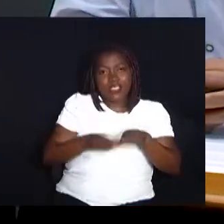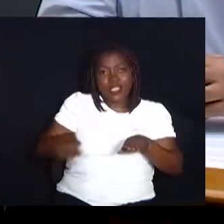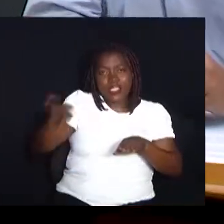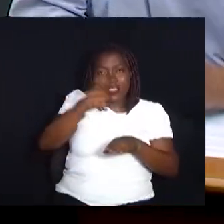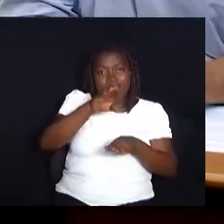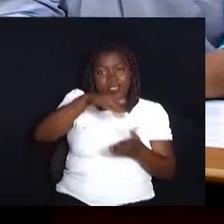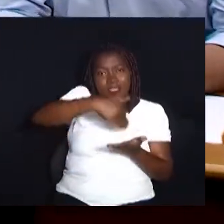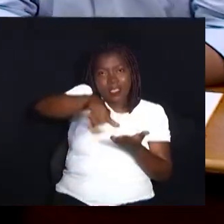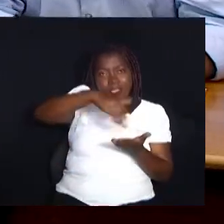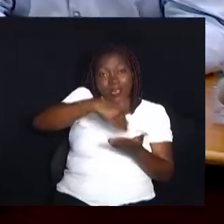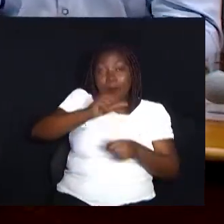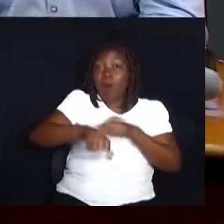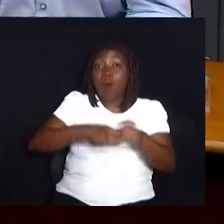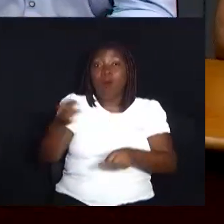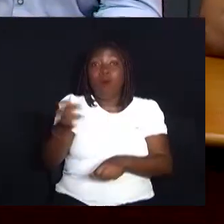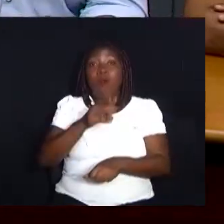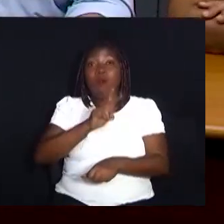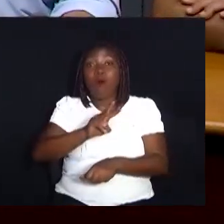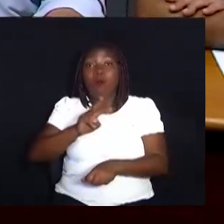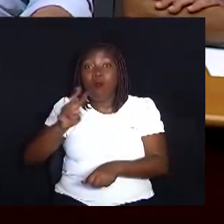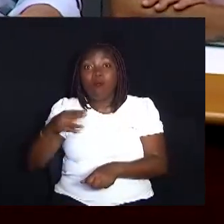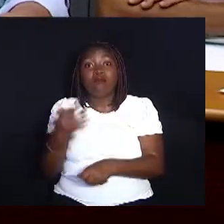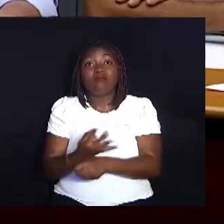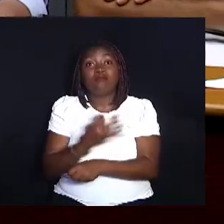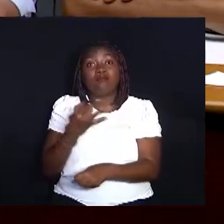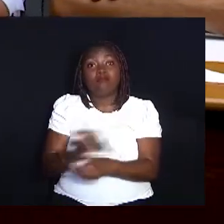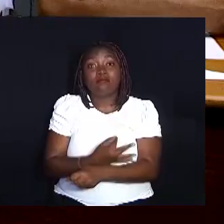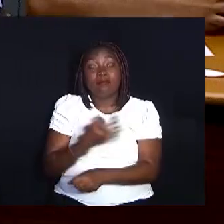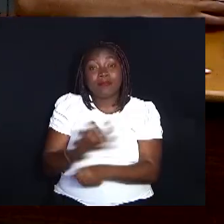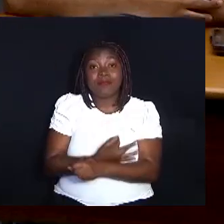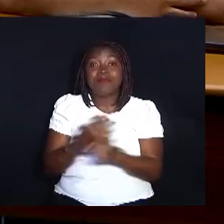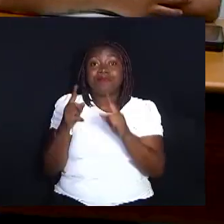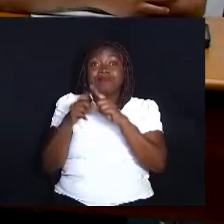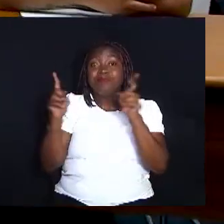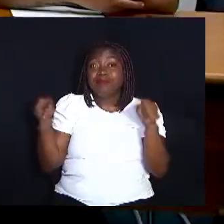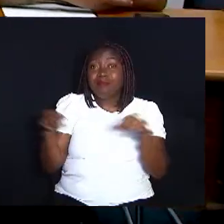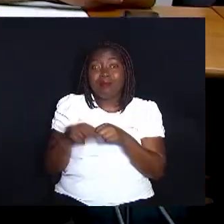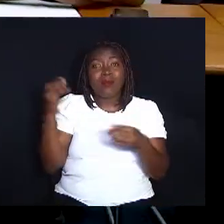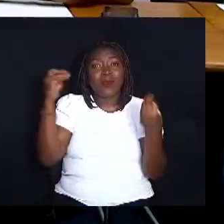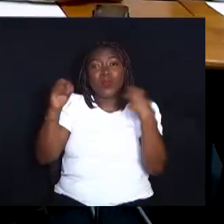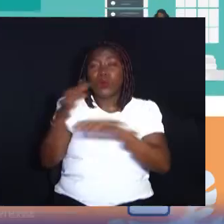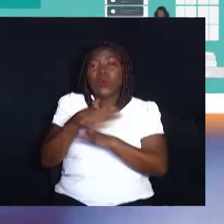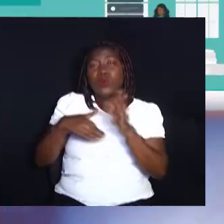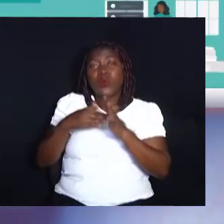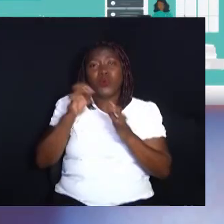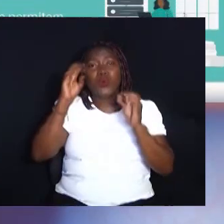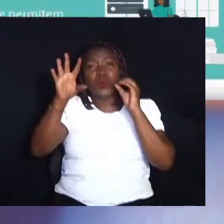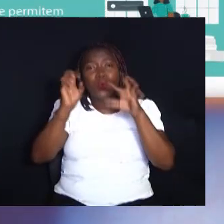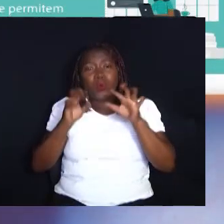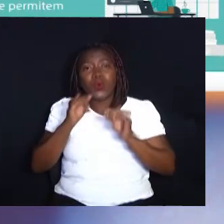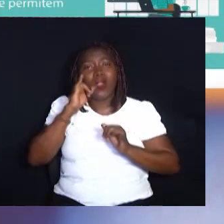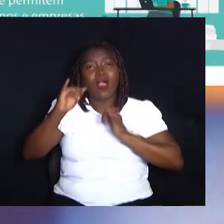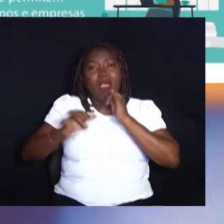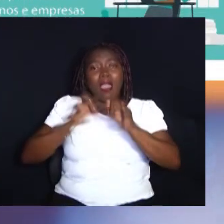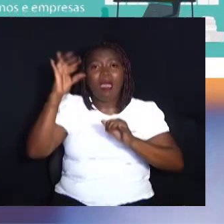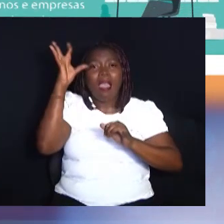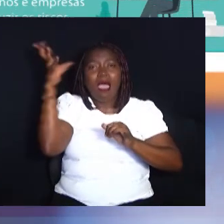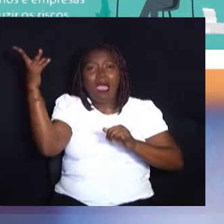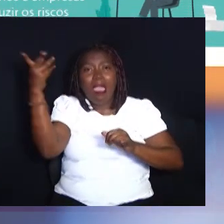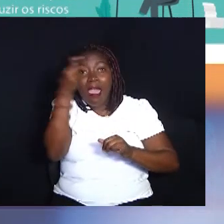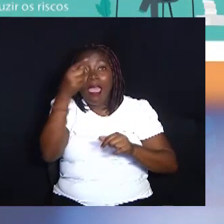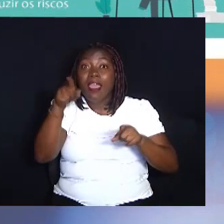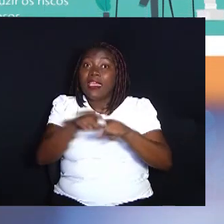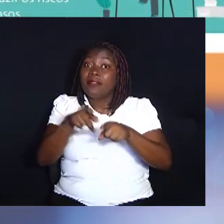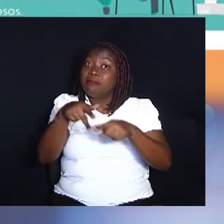secretaria de chefia de gabinete modernizou o site Campinas resiliente a página reúne todos os